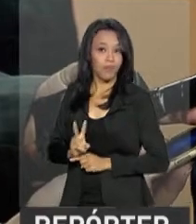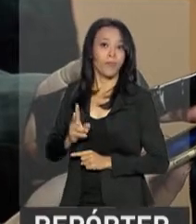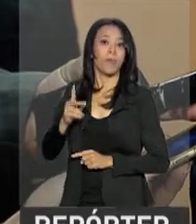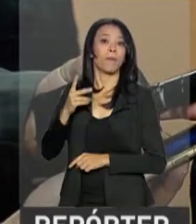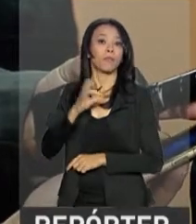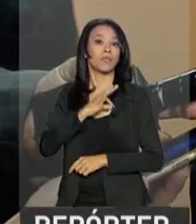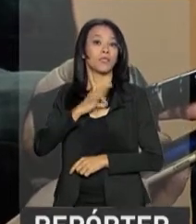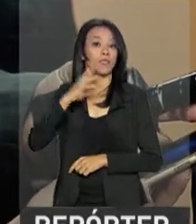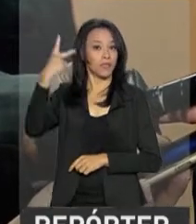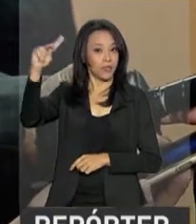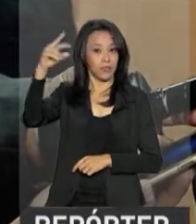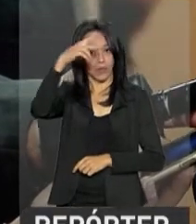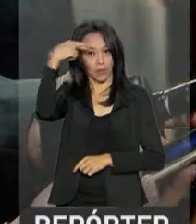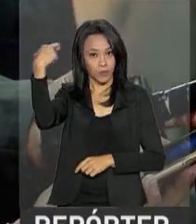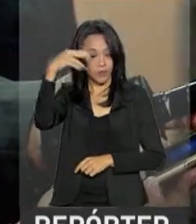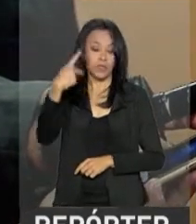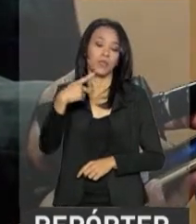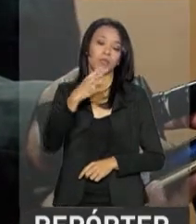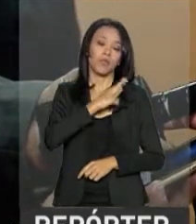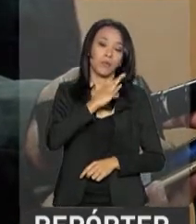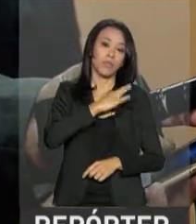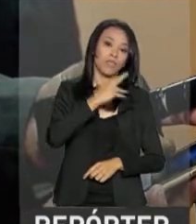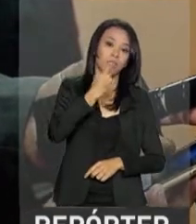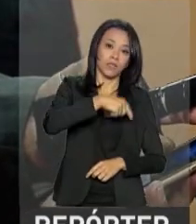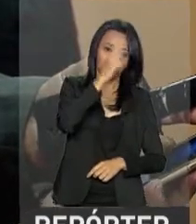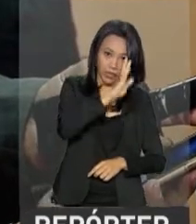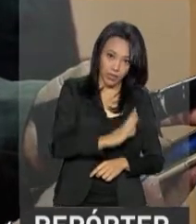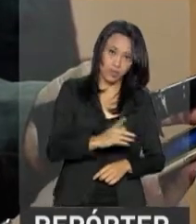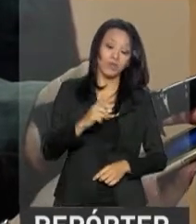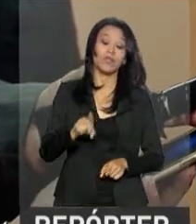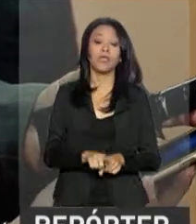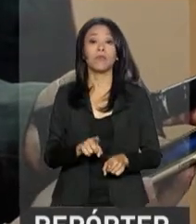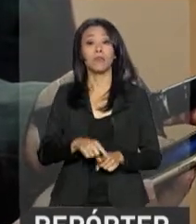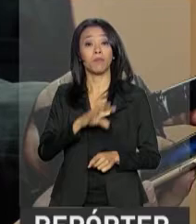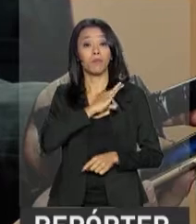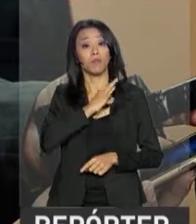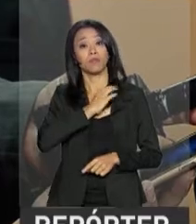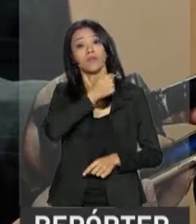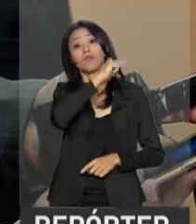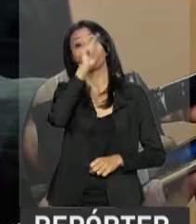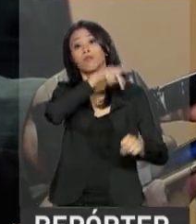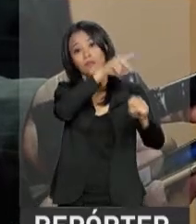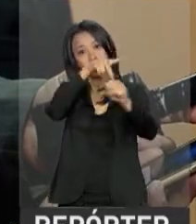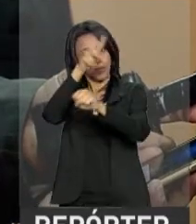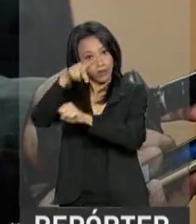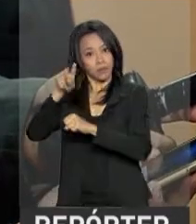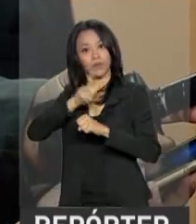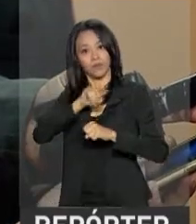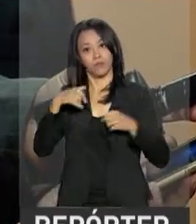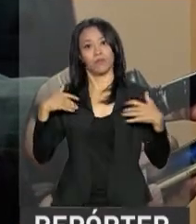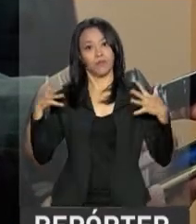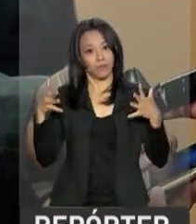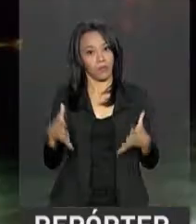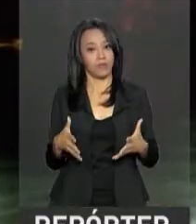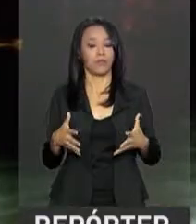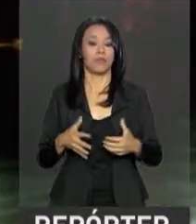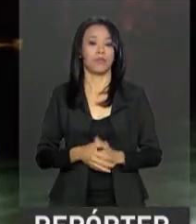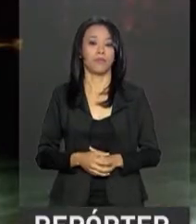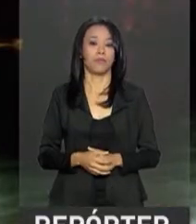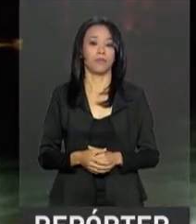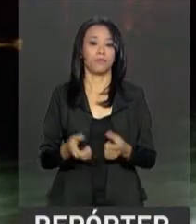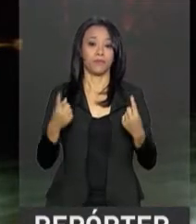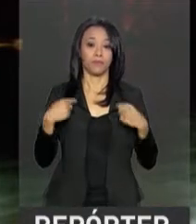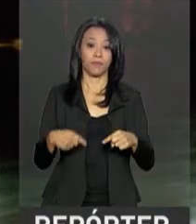como da polícia do brasil e de outros países que também participaram nesse centro internacional o